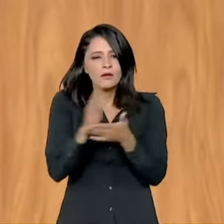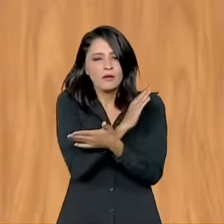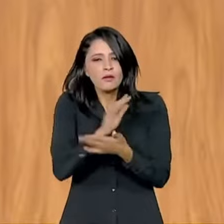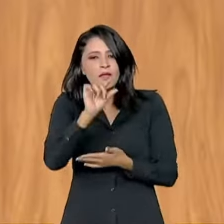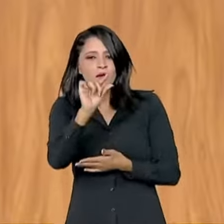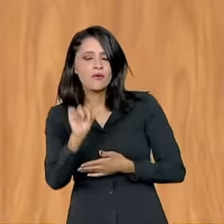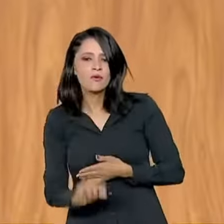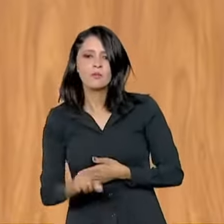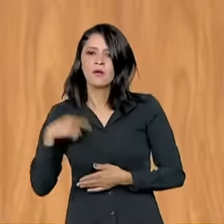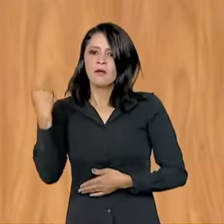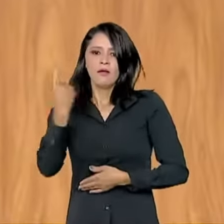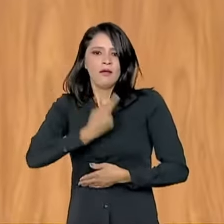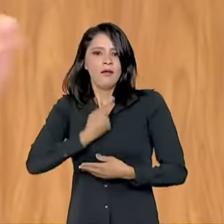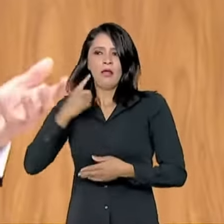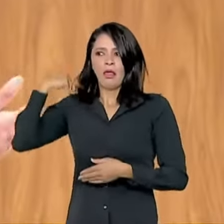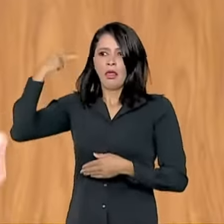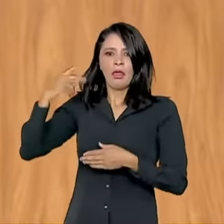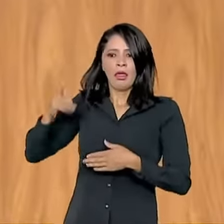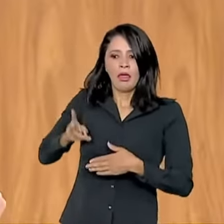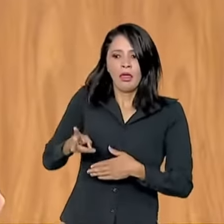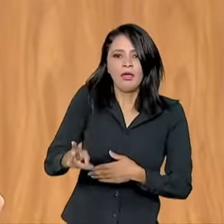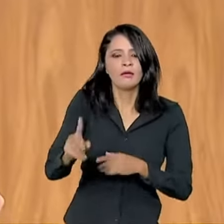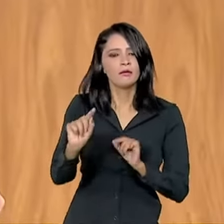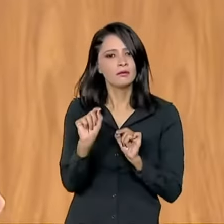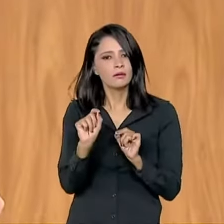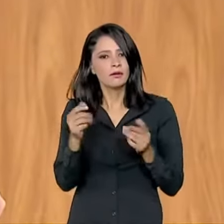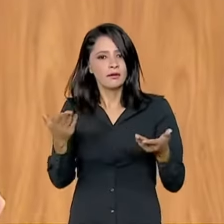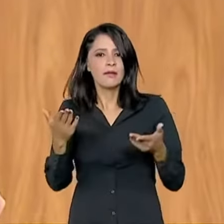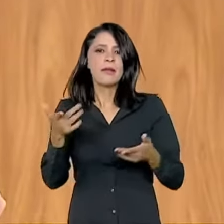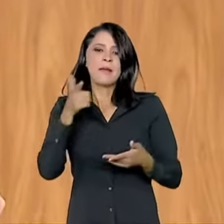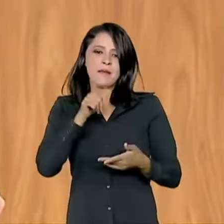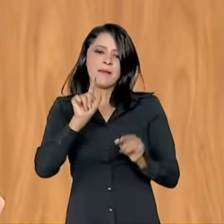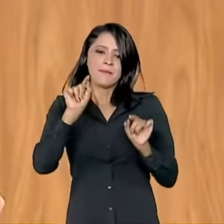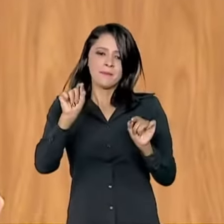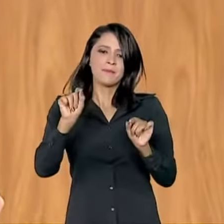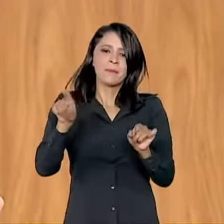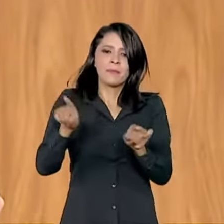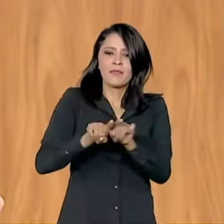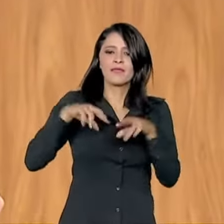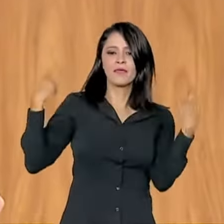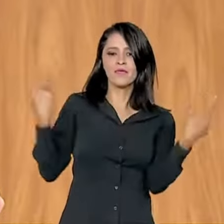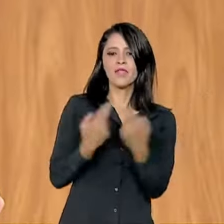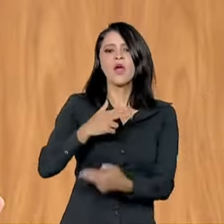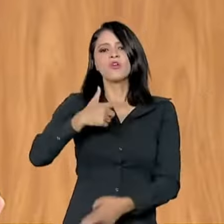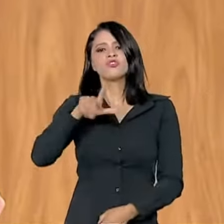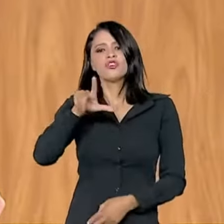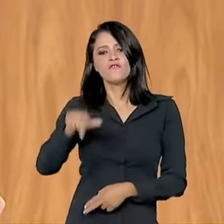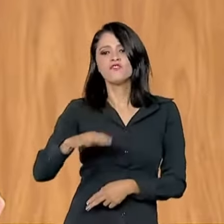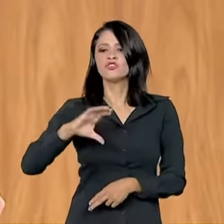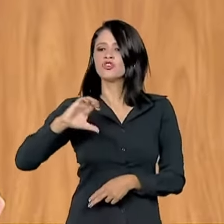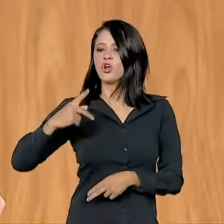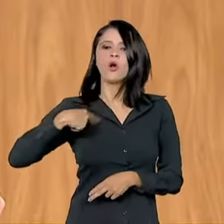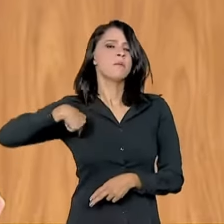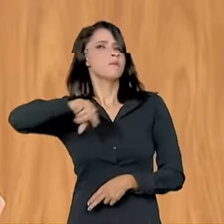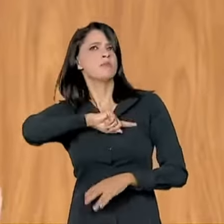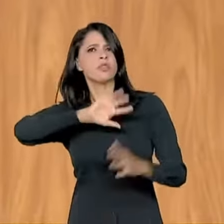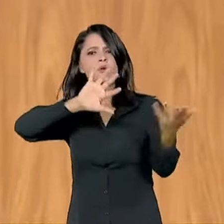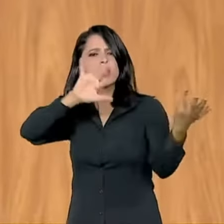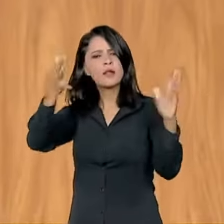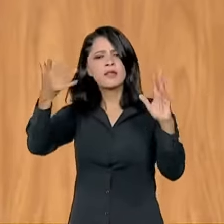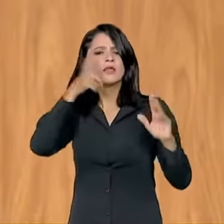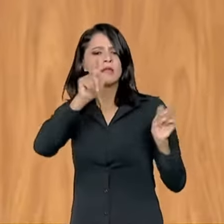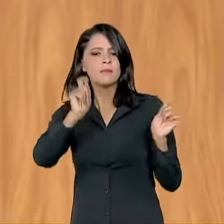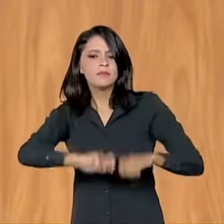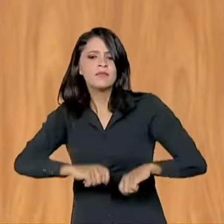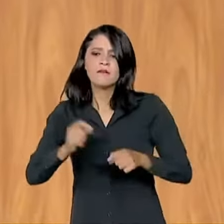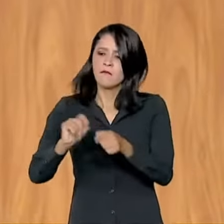mudanças. Somos loucos, continuando essa lógica. E, paralelamente, fazer grandes reuniões de 20 COP dizendo, nós, o clima, a